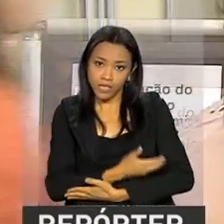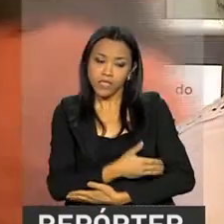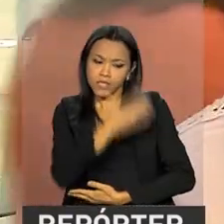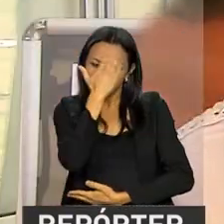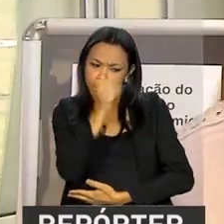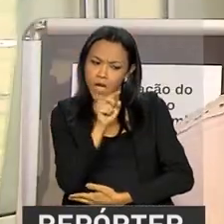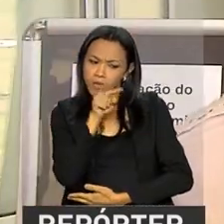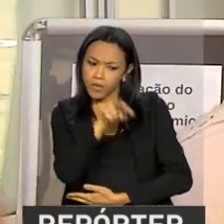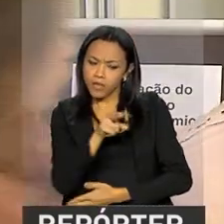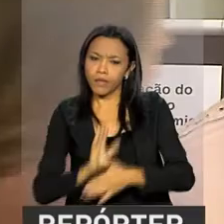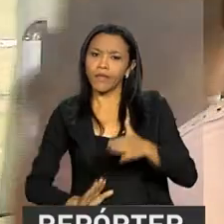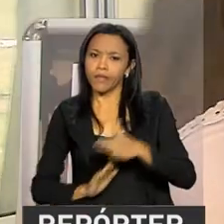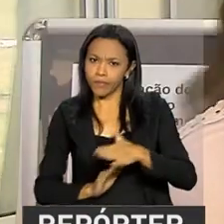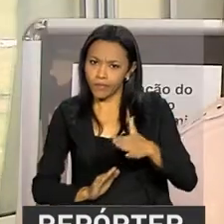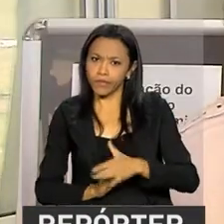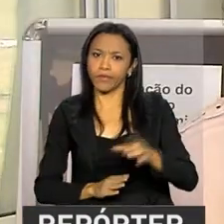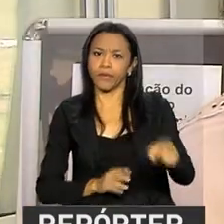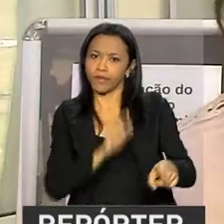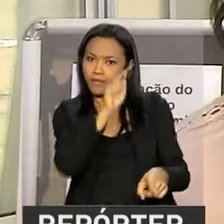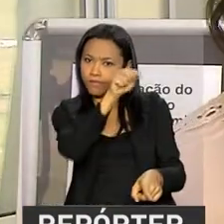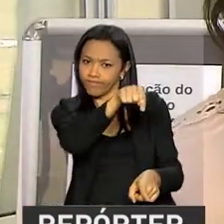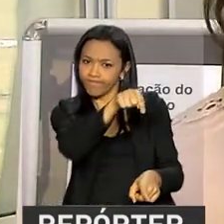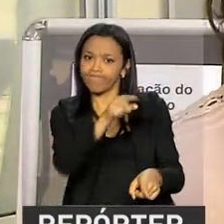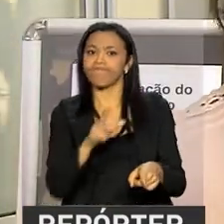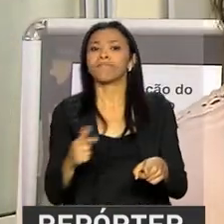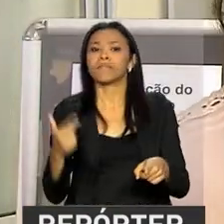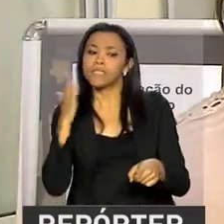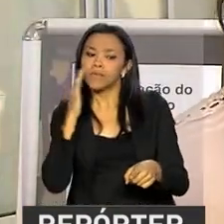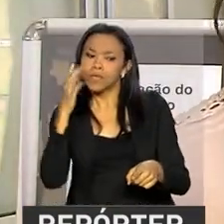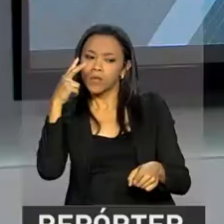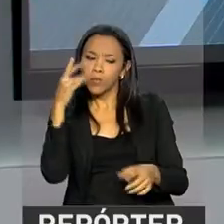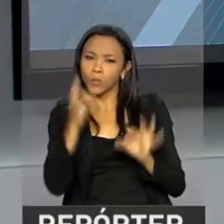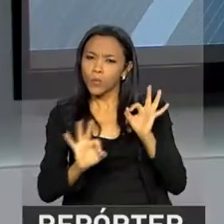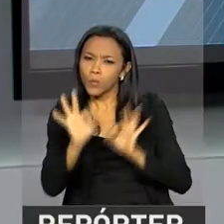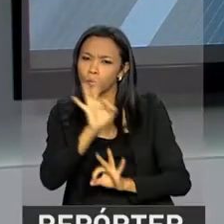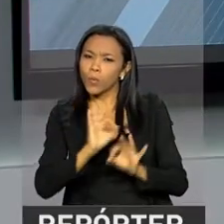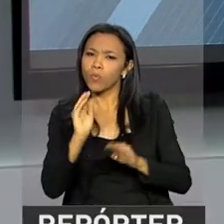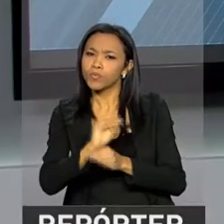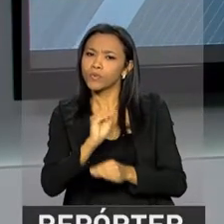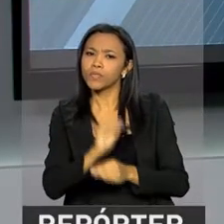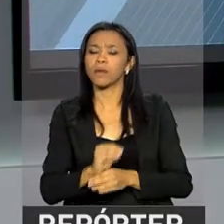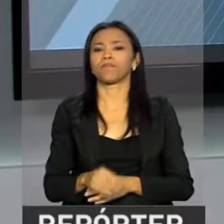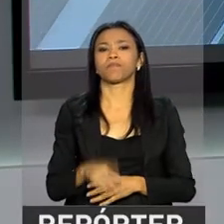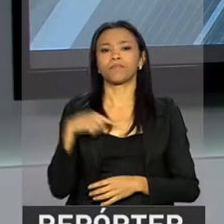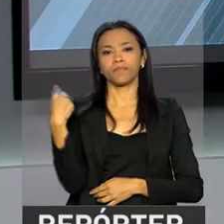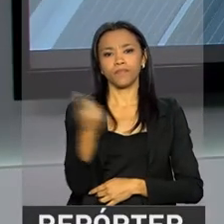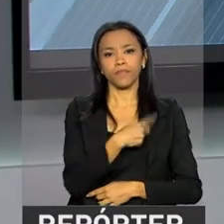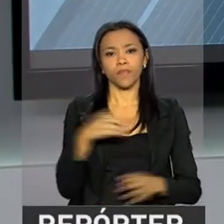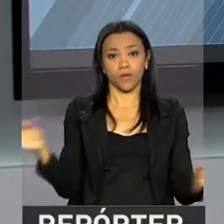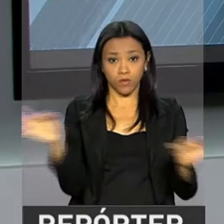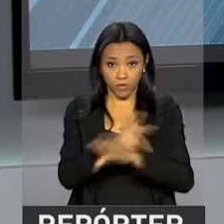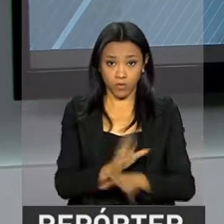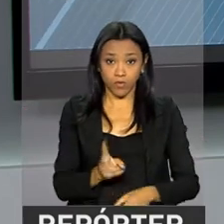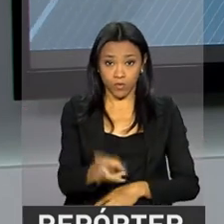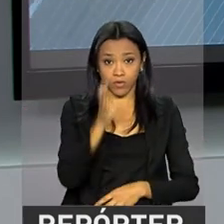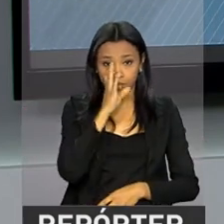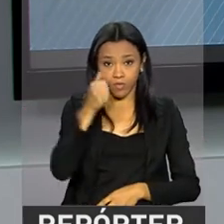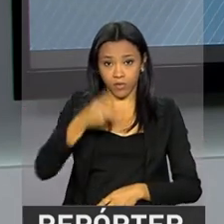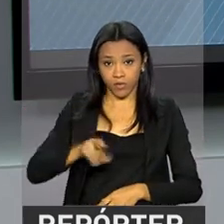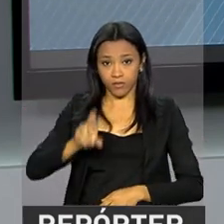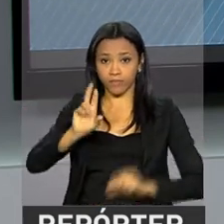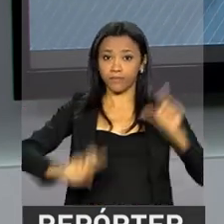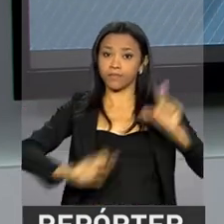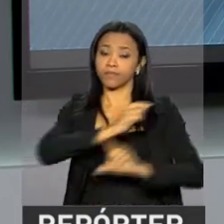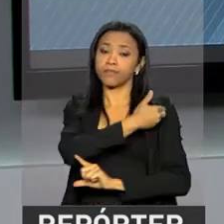limitações. A gente tem a política de assistência que vai ter esse olhar do cuidado com a família. E nós ficamos por aqui. Continue com a gente na